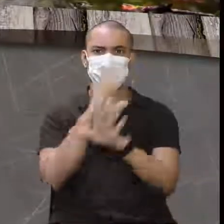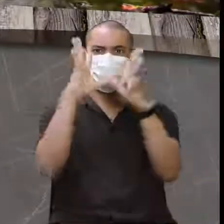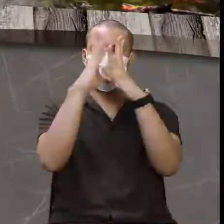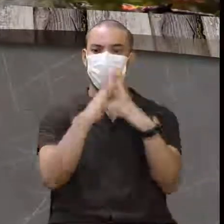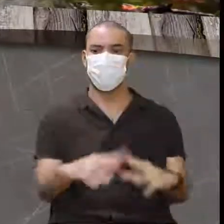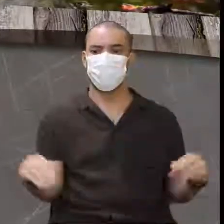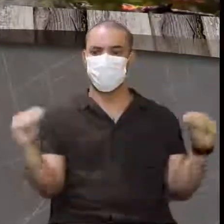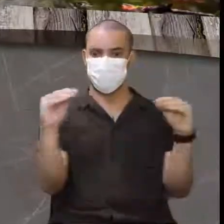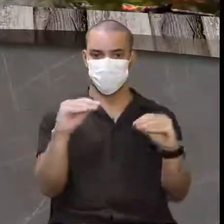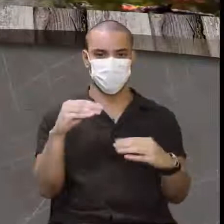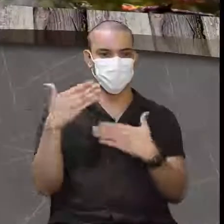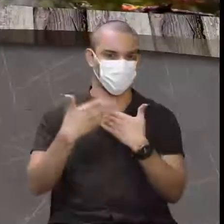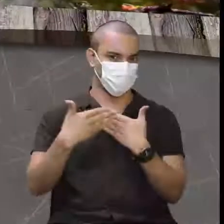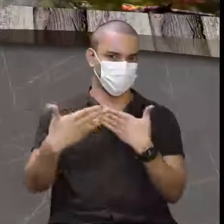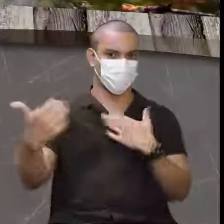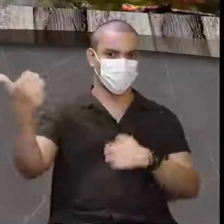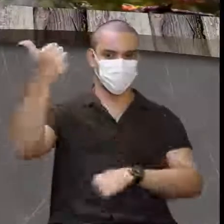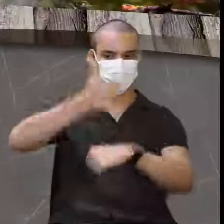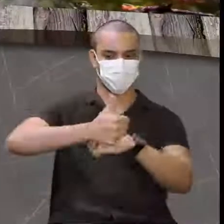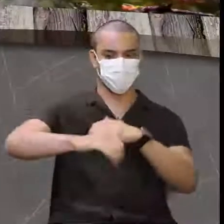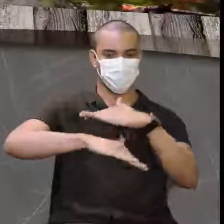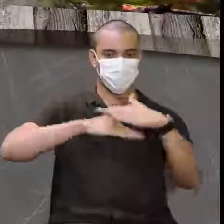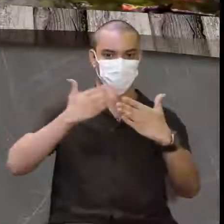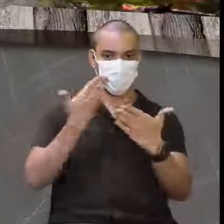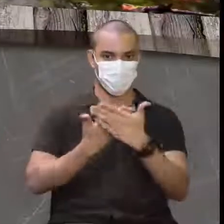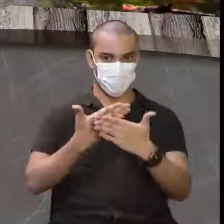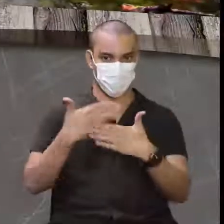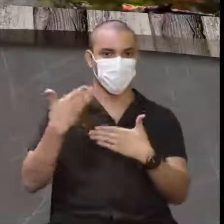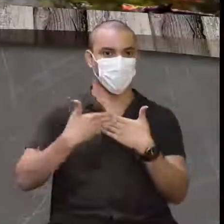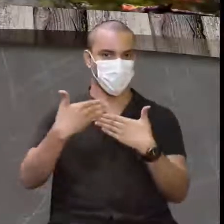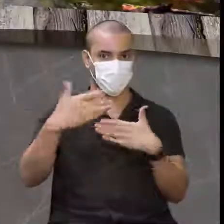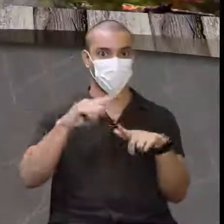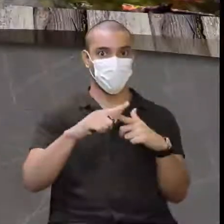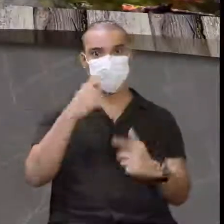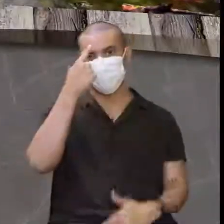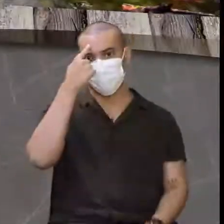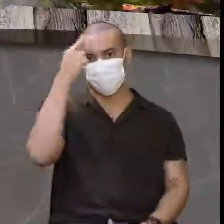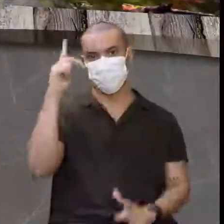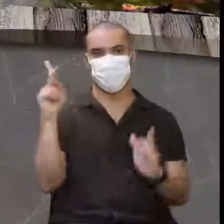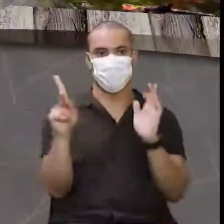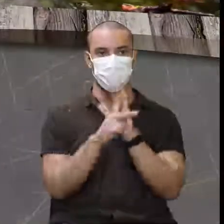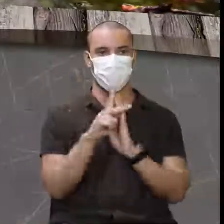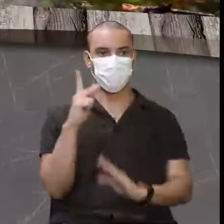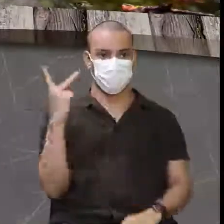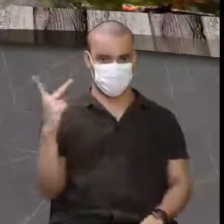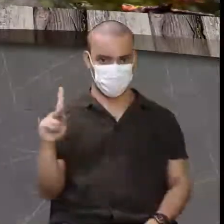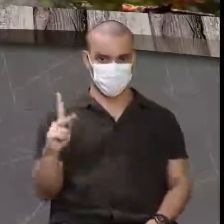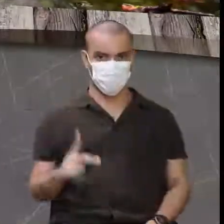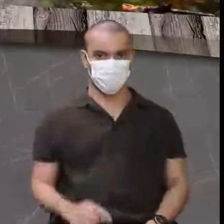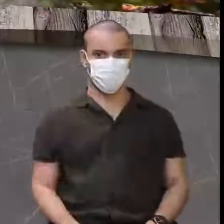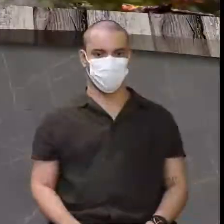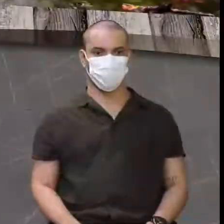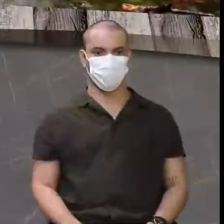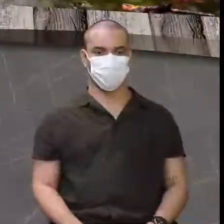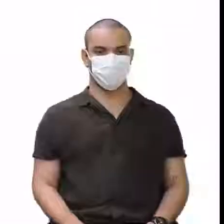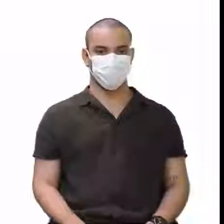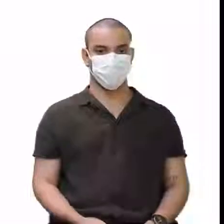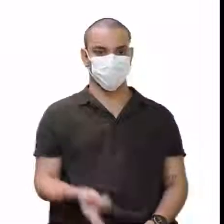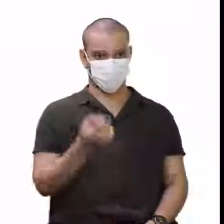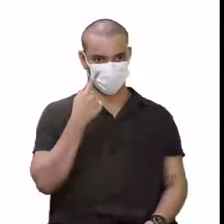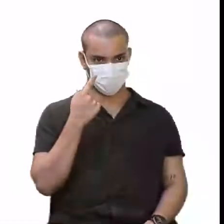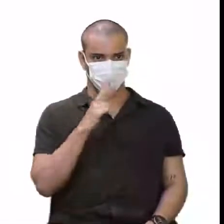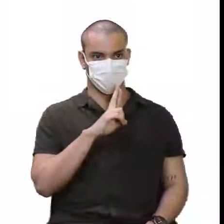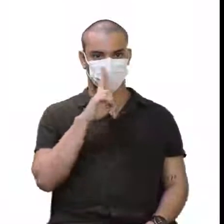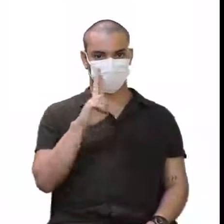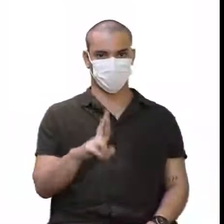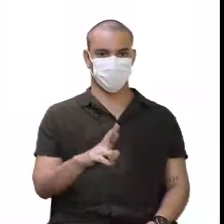linhagem. Tá? A gente vai ver isso na próxima aula, mas era a ideia dele ali. Tá? Então, vamos dar uma olhada na resposta ali,